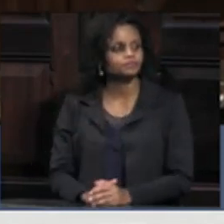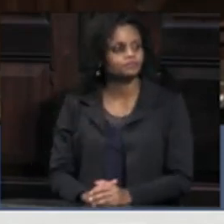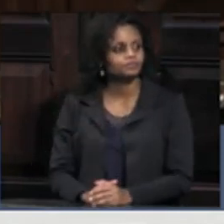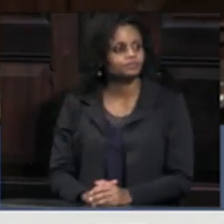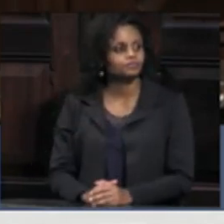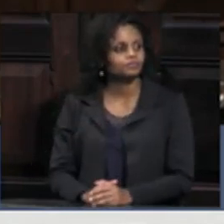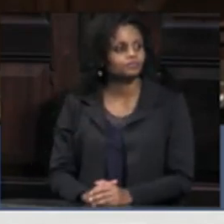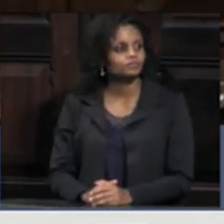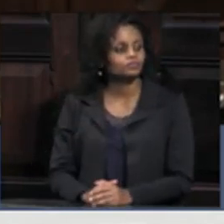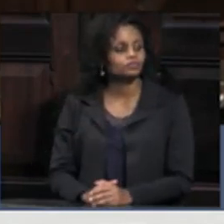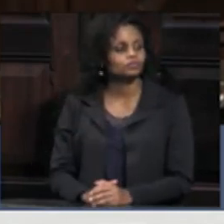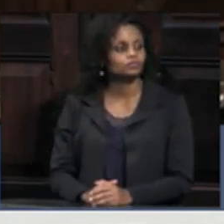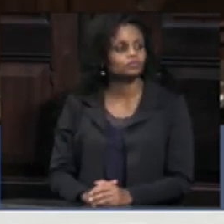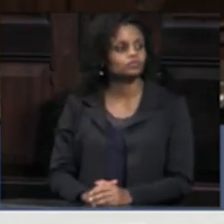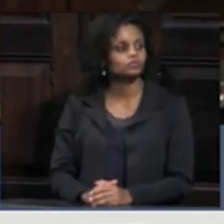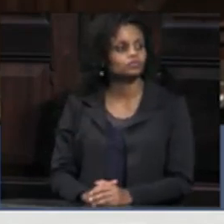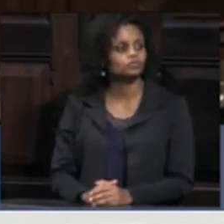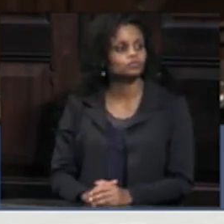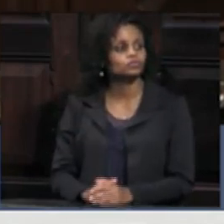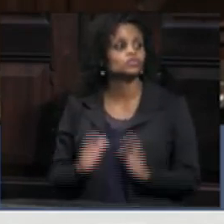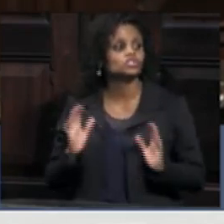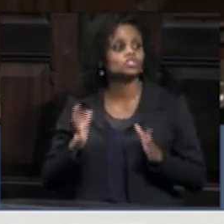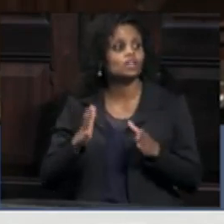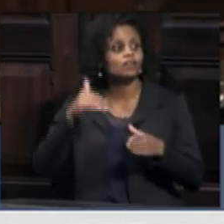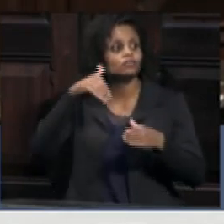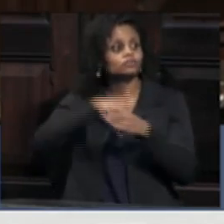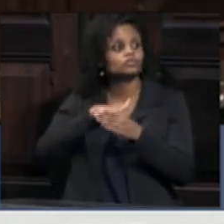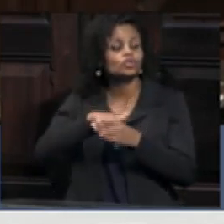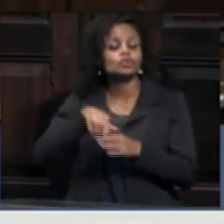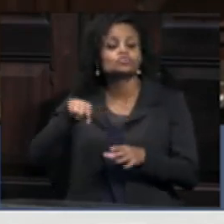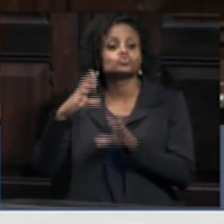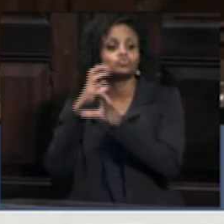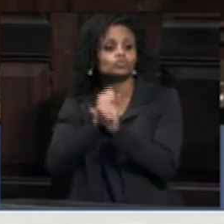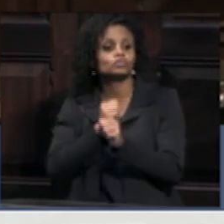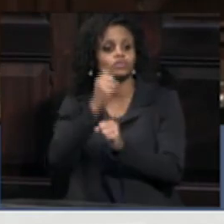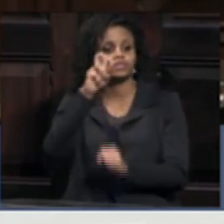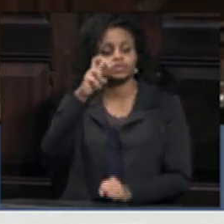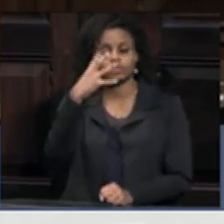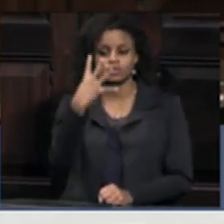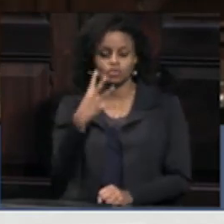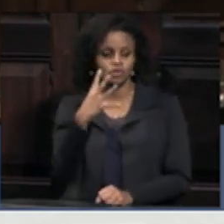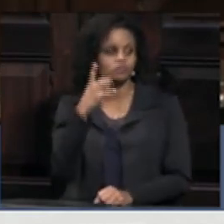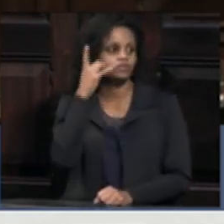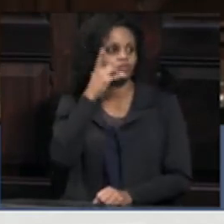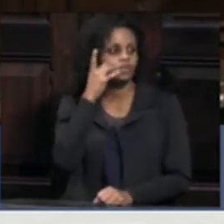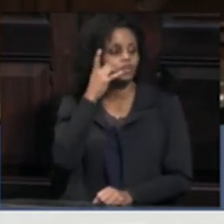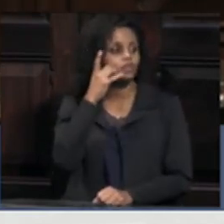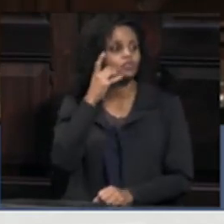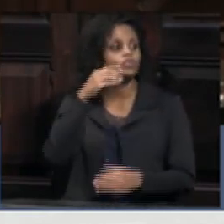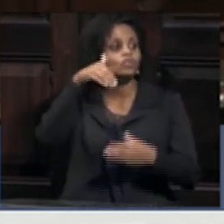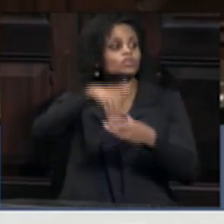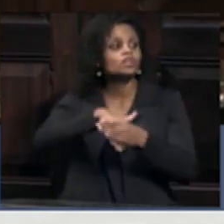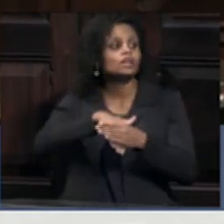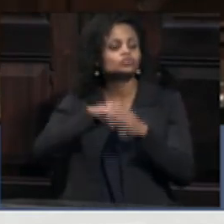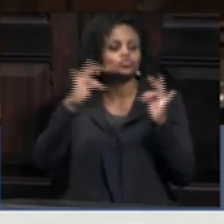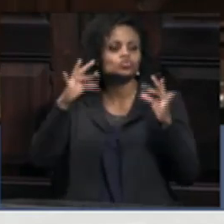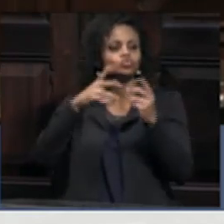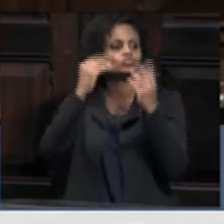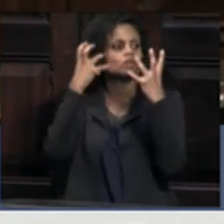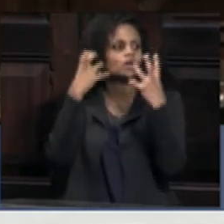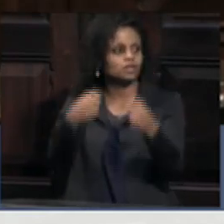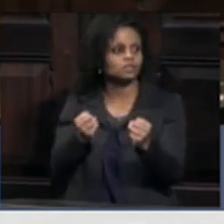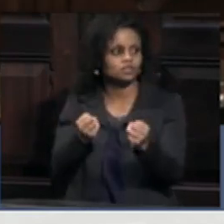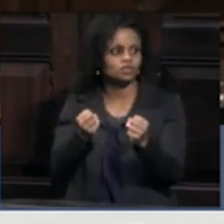eleição, votou, 54 dos seus membros presentes votaram por unanimidade